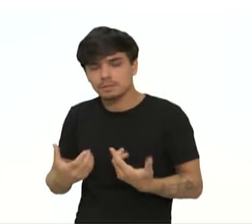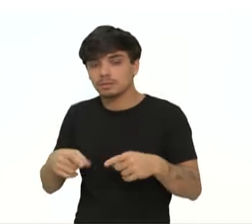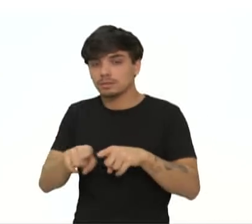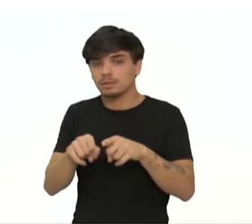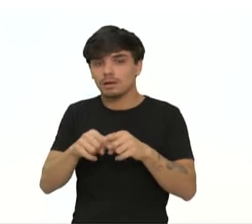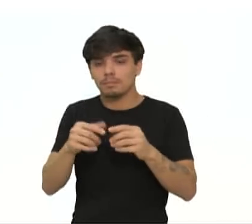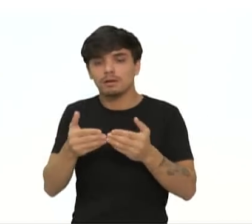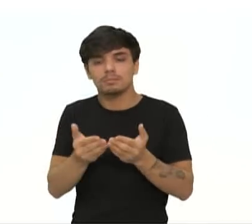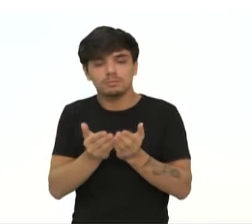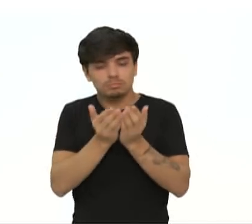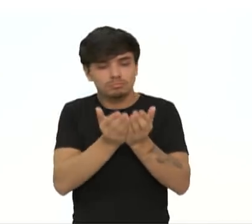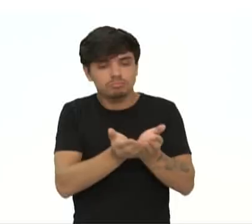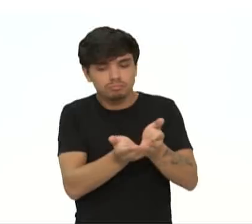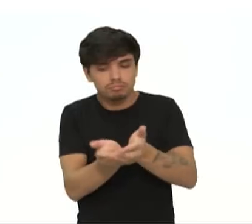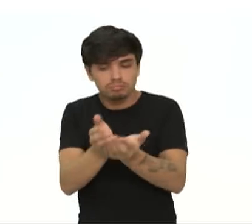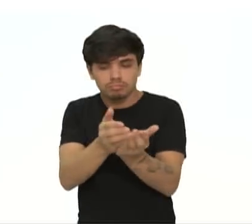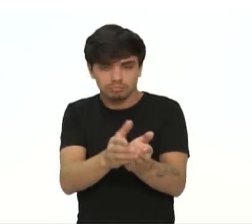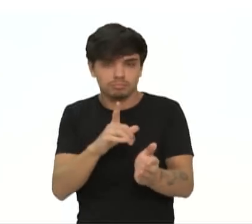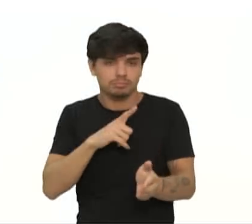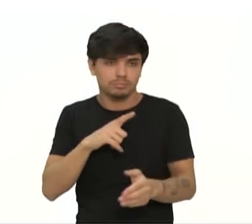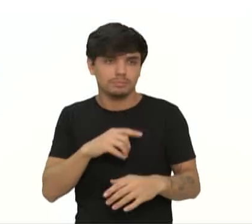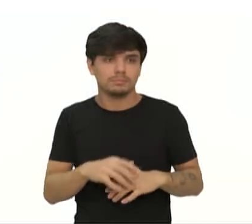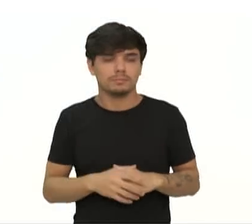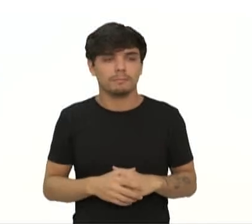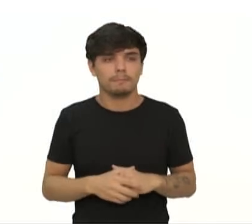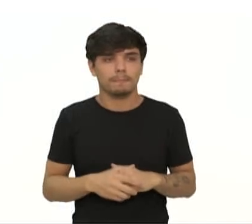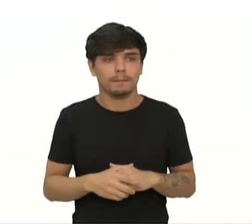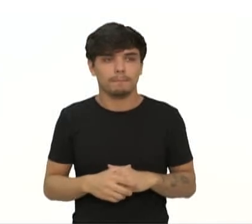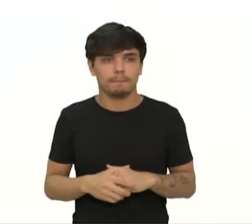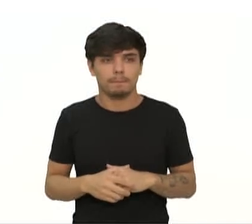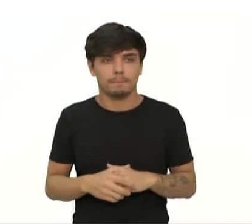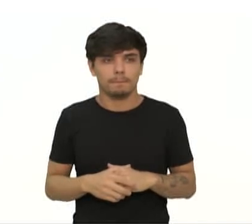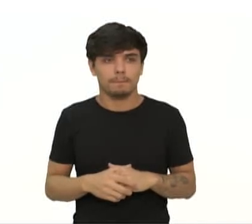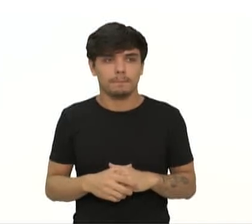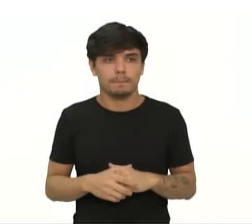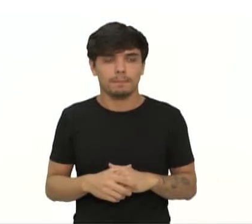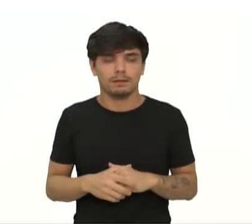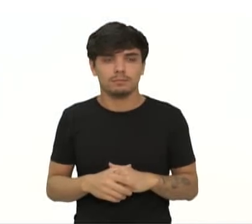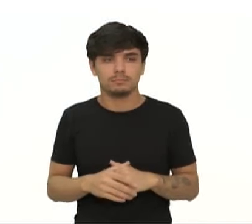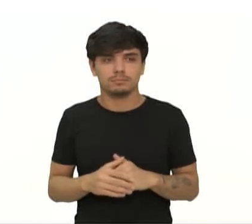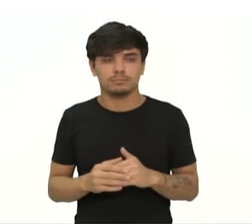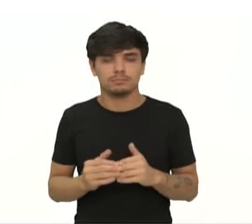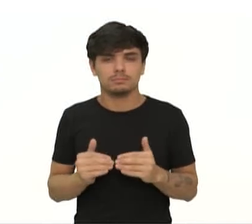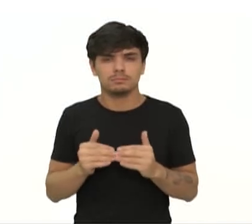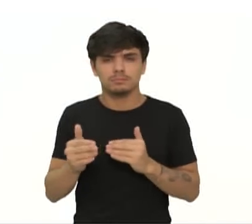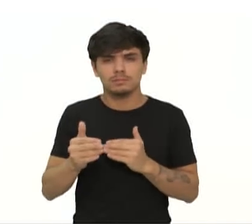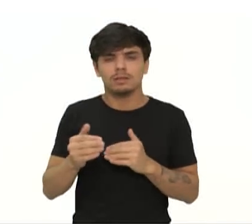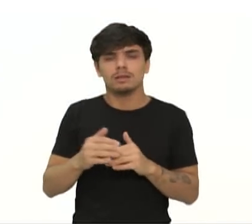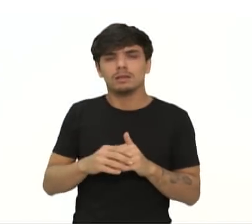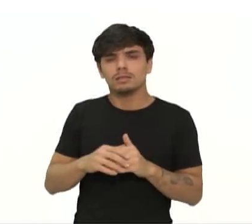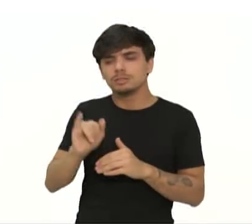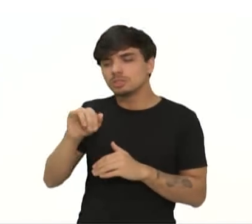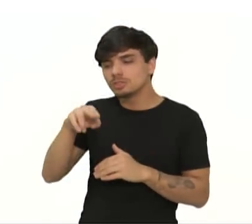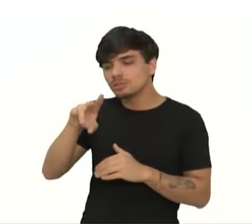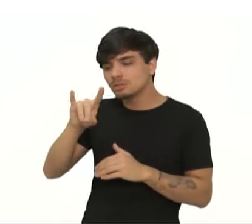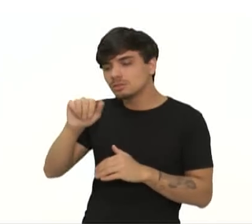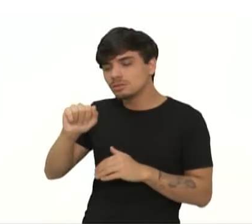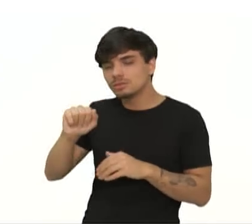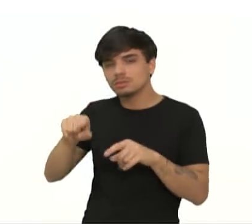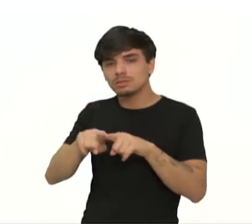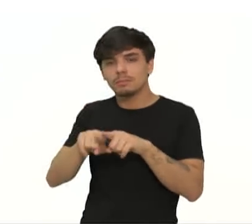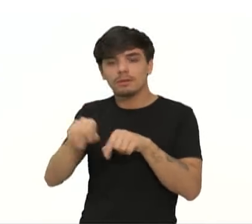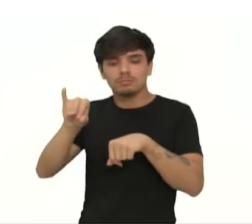das rotas marítimas. A criação da Companhia das Índias Orientais e das Índias